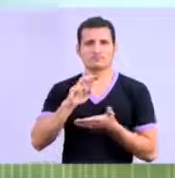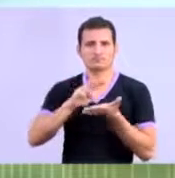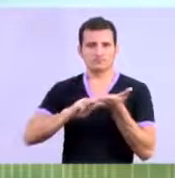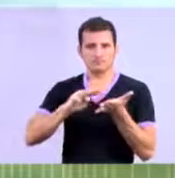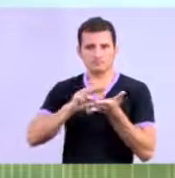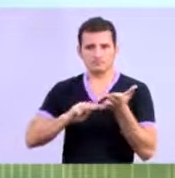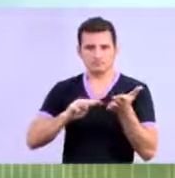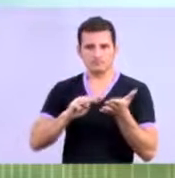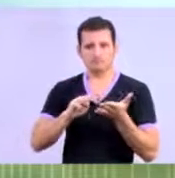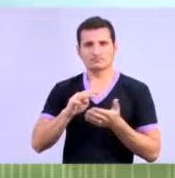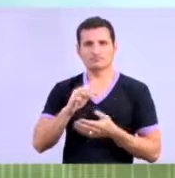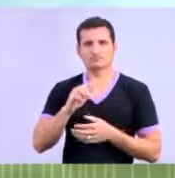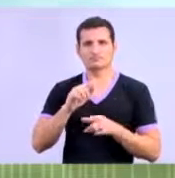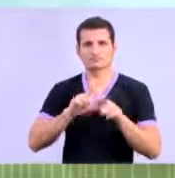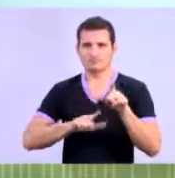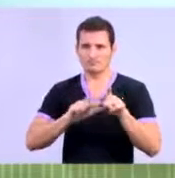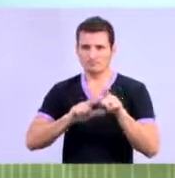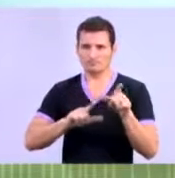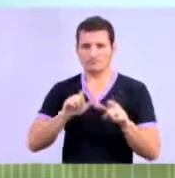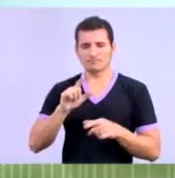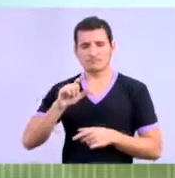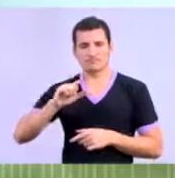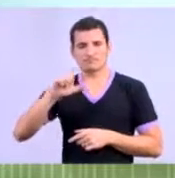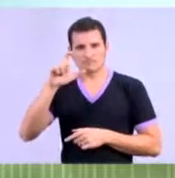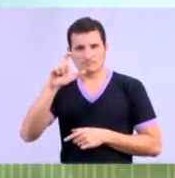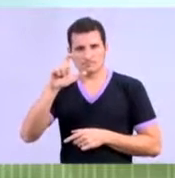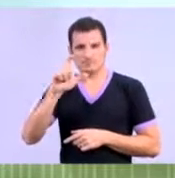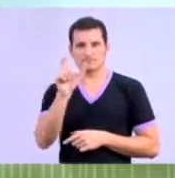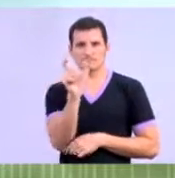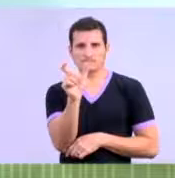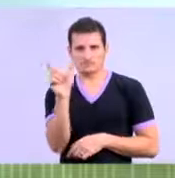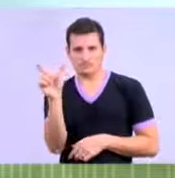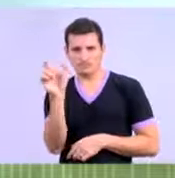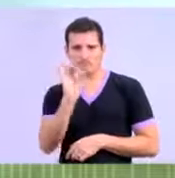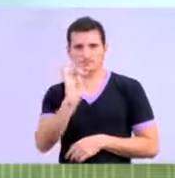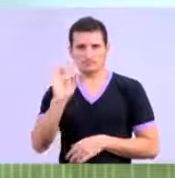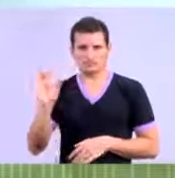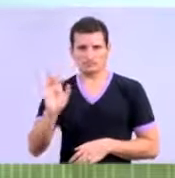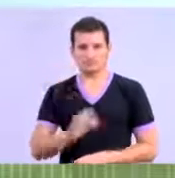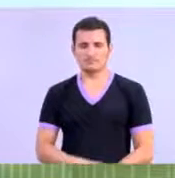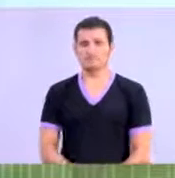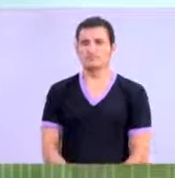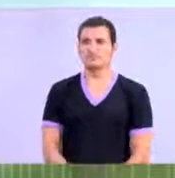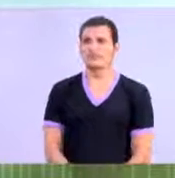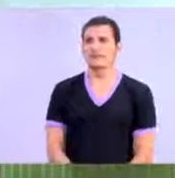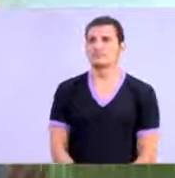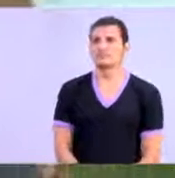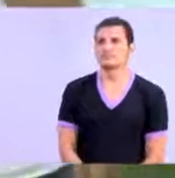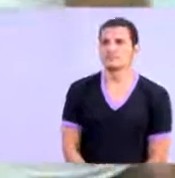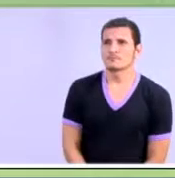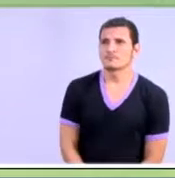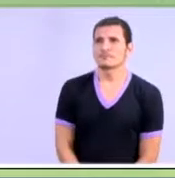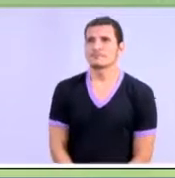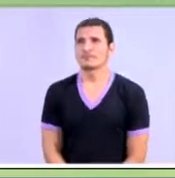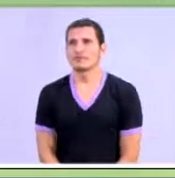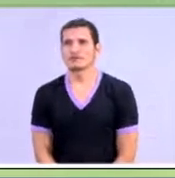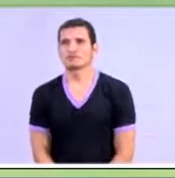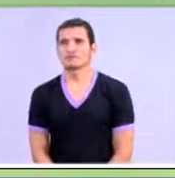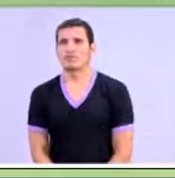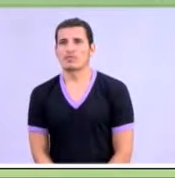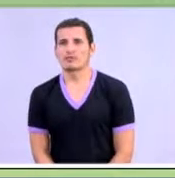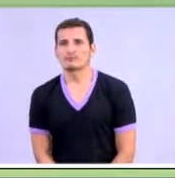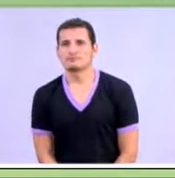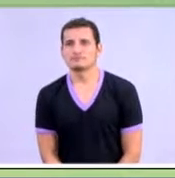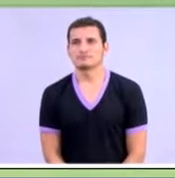inicia cada palavra uma primeira letra maiúscula, né? E por fim, gente, na sintaxe,